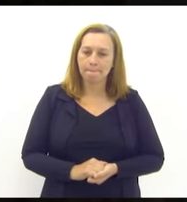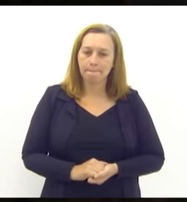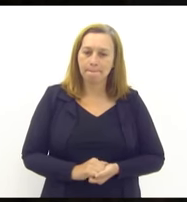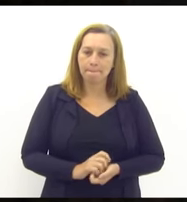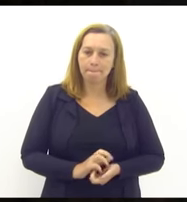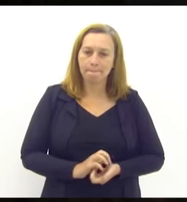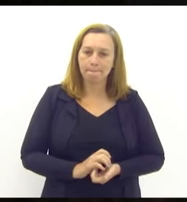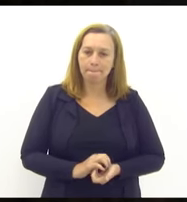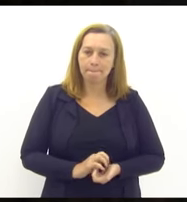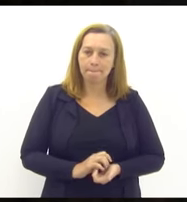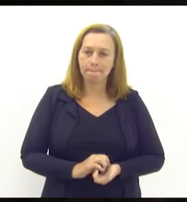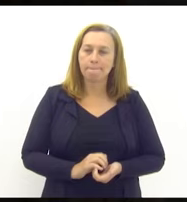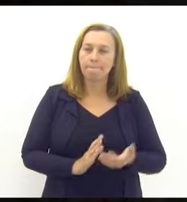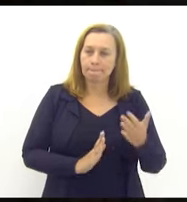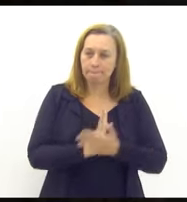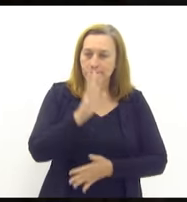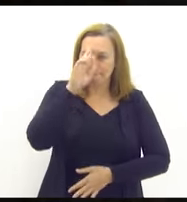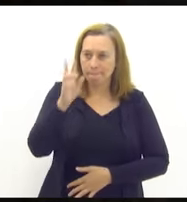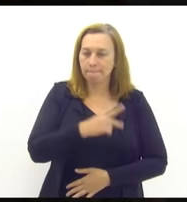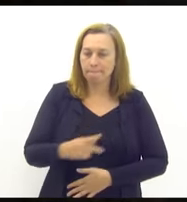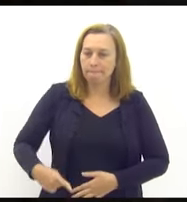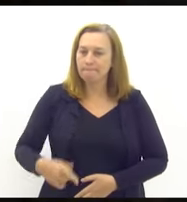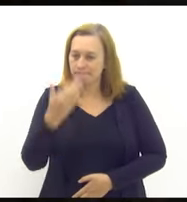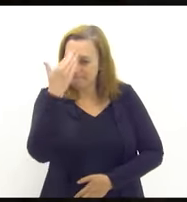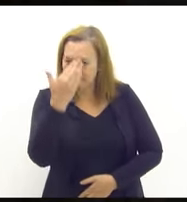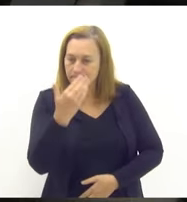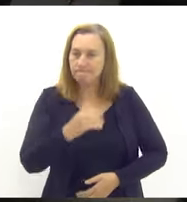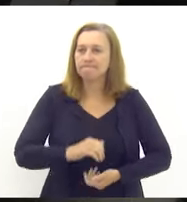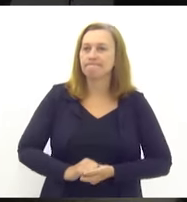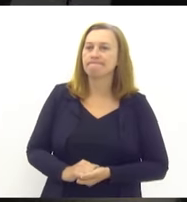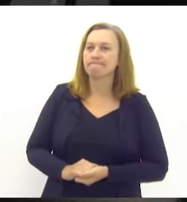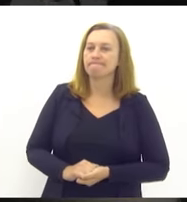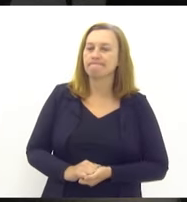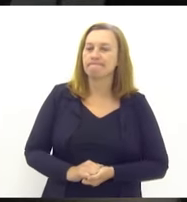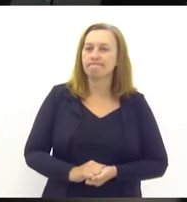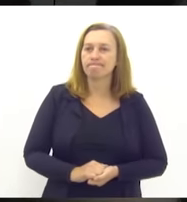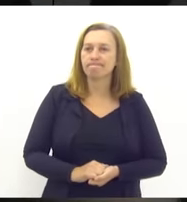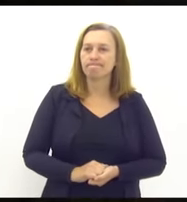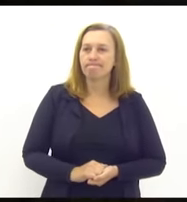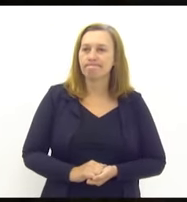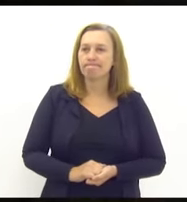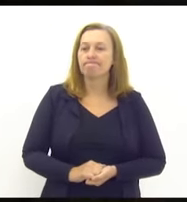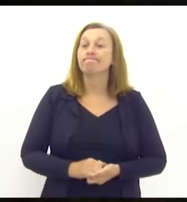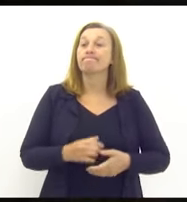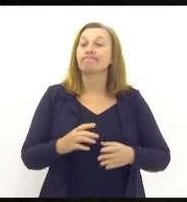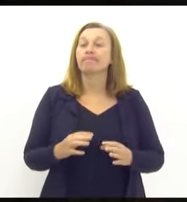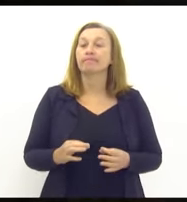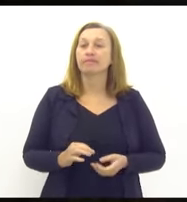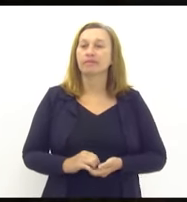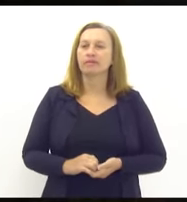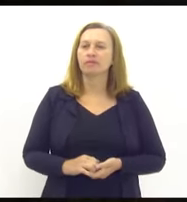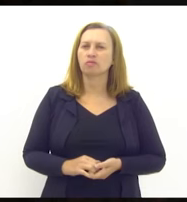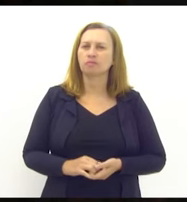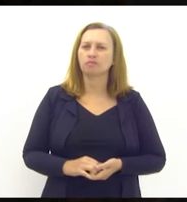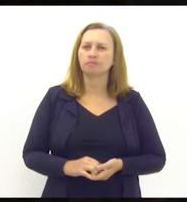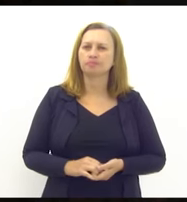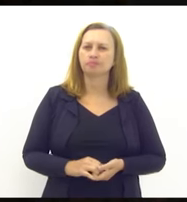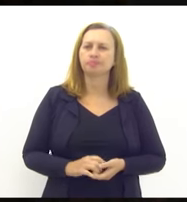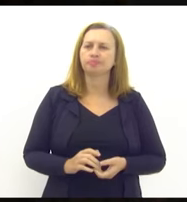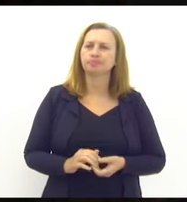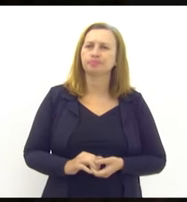Machado parecer favorável Presidente Muito obrigado com os pareceres emitidos